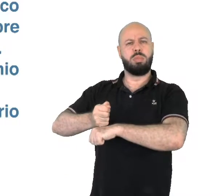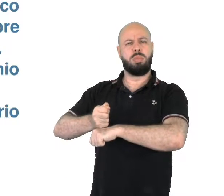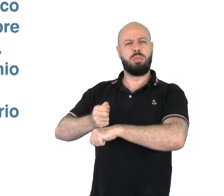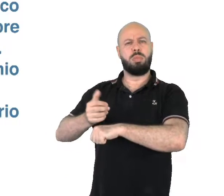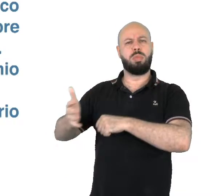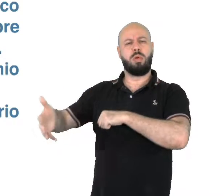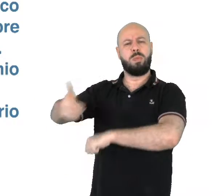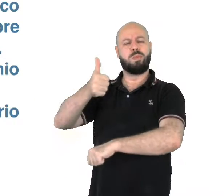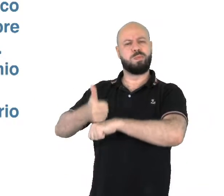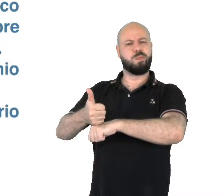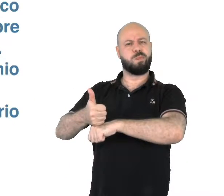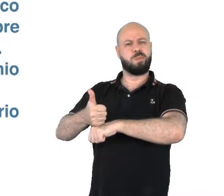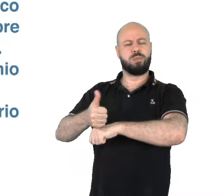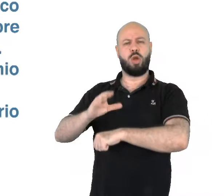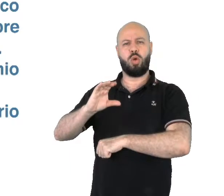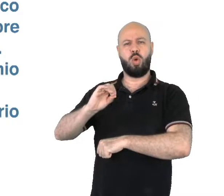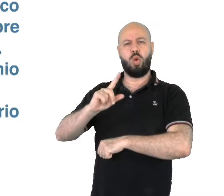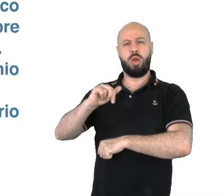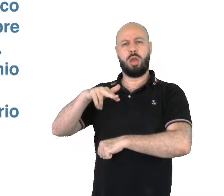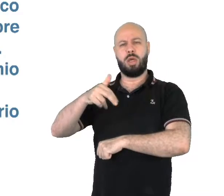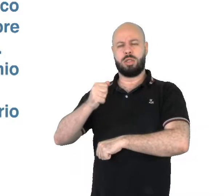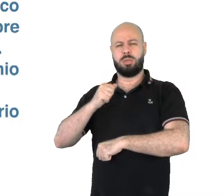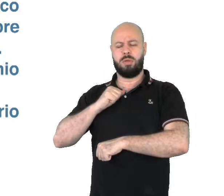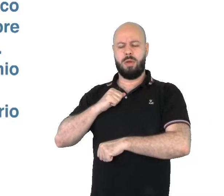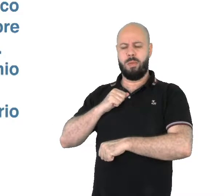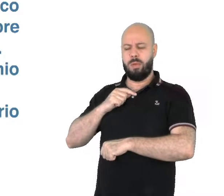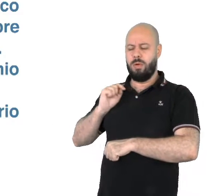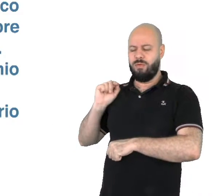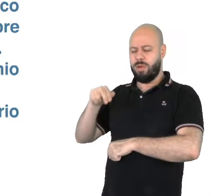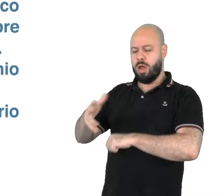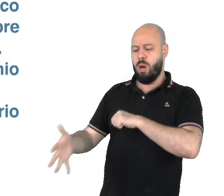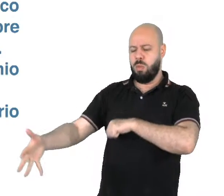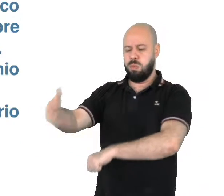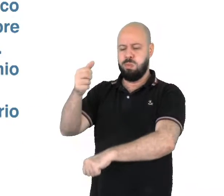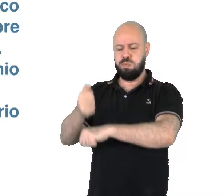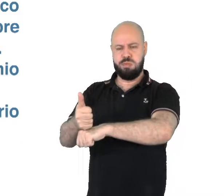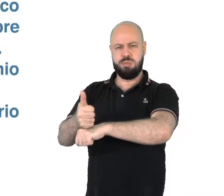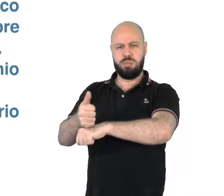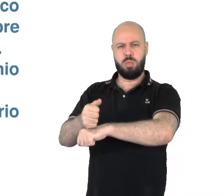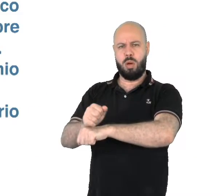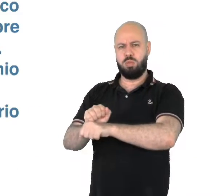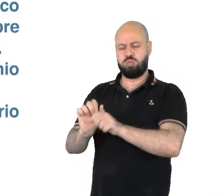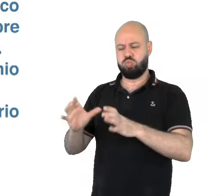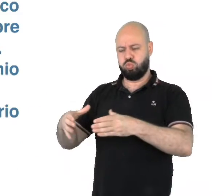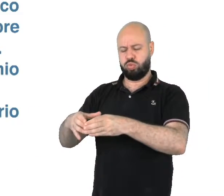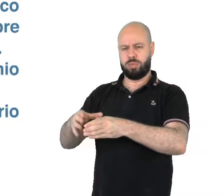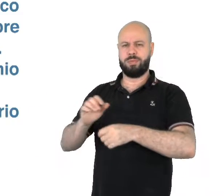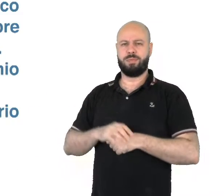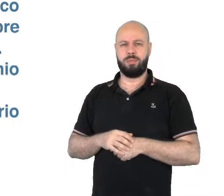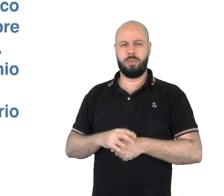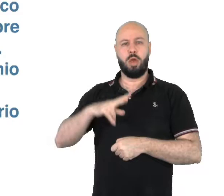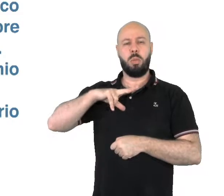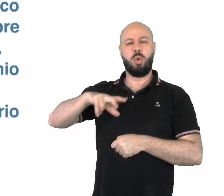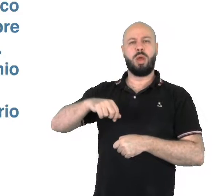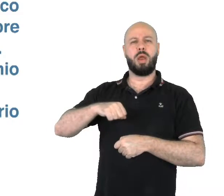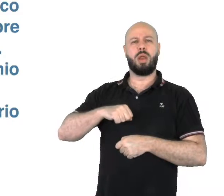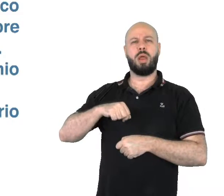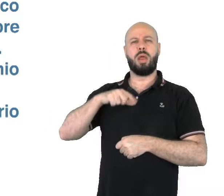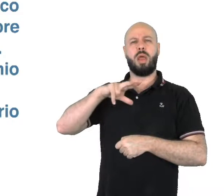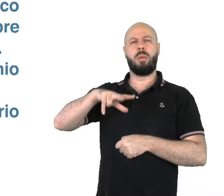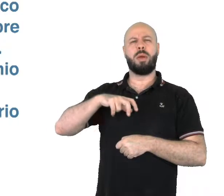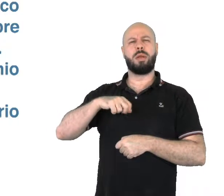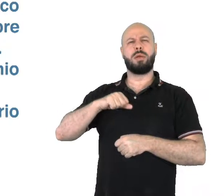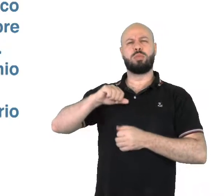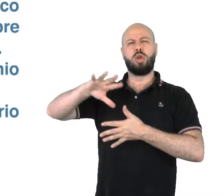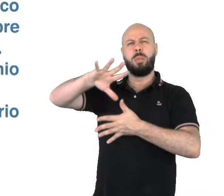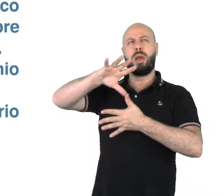viu? Colonialismo. Você vai em um lugar e cria uma colônia. O que os portugueses fizeram quando eles vieram aqui para a